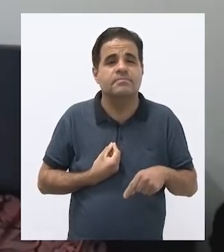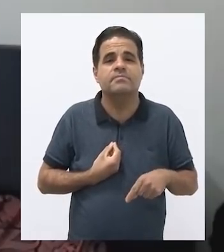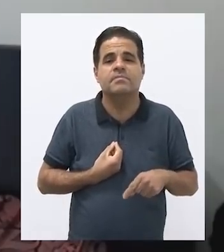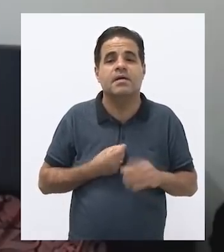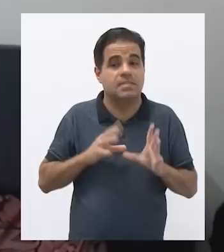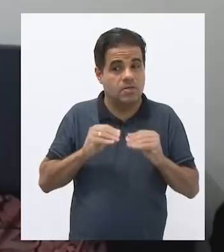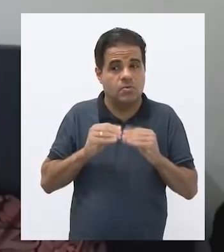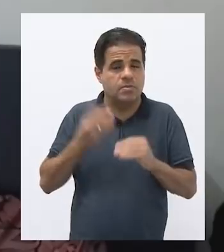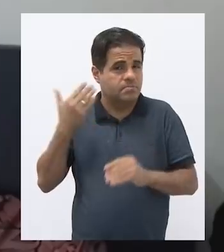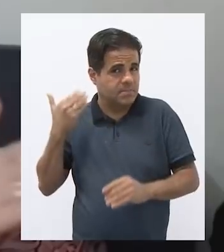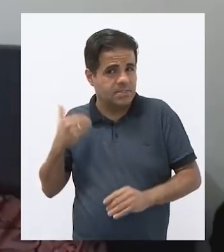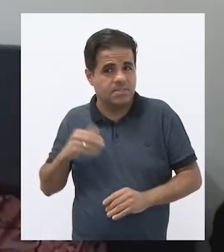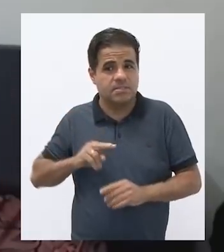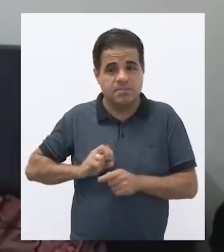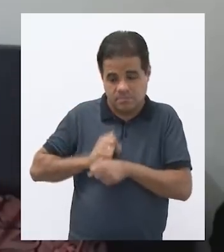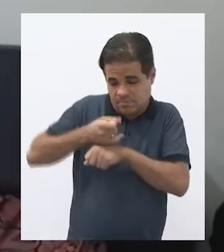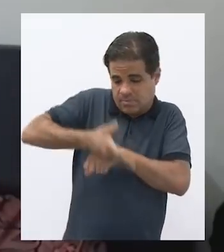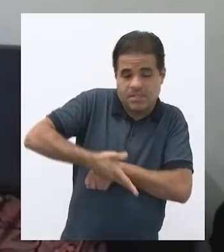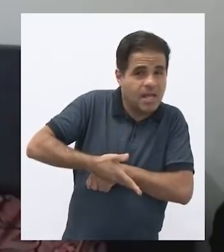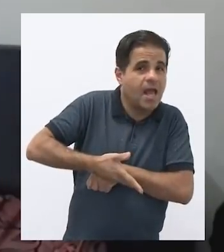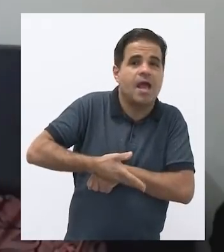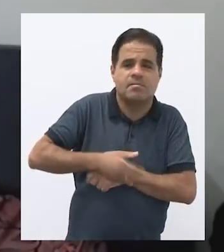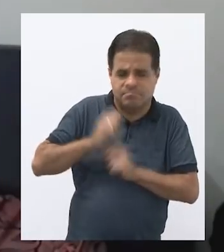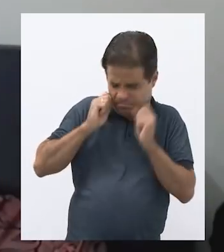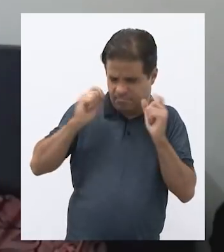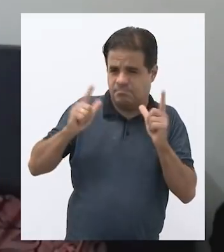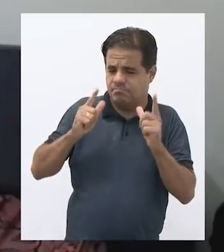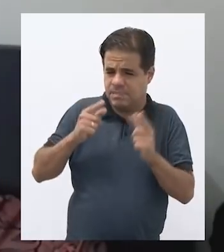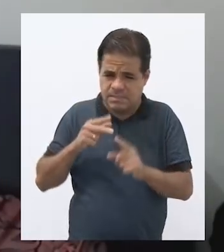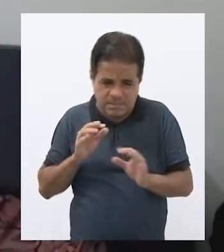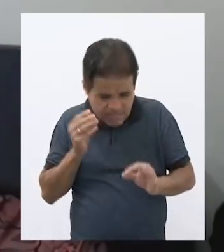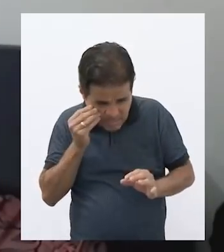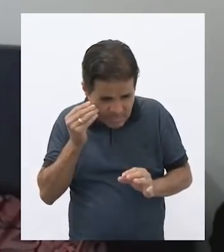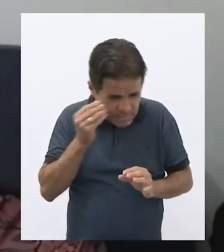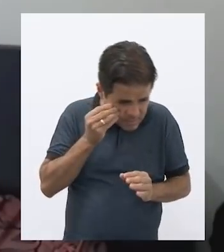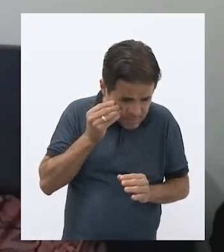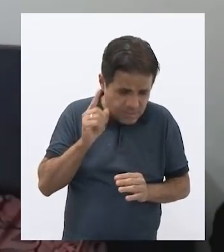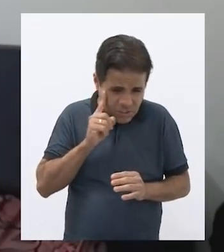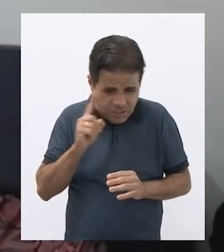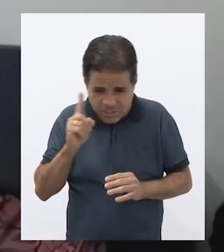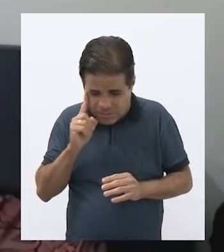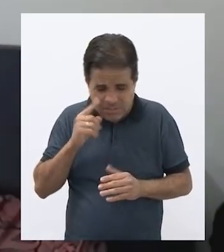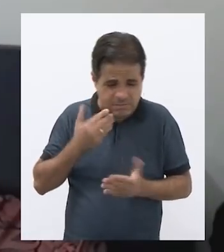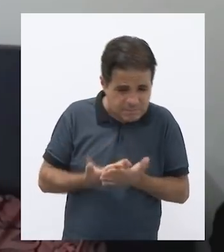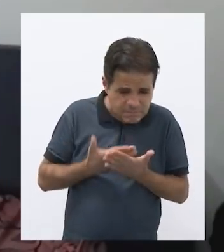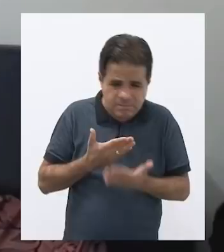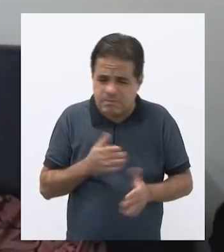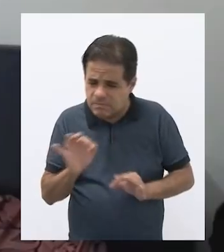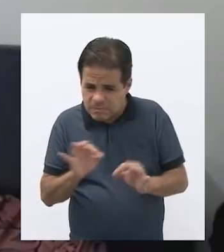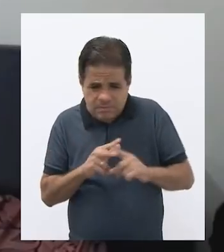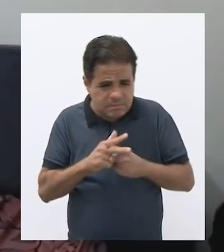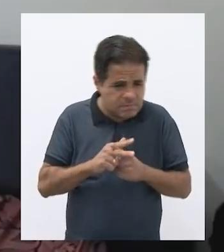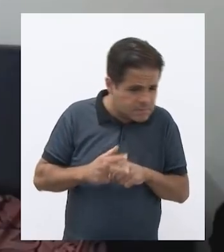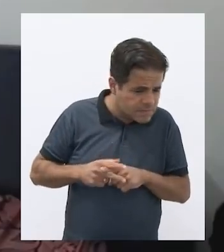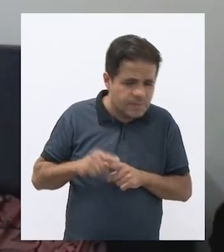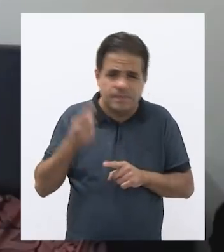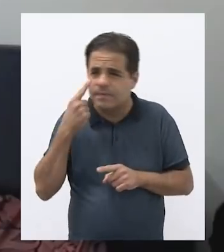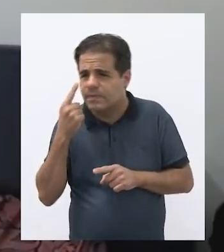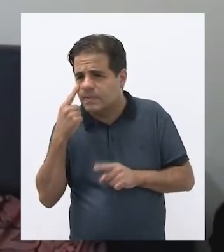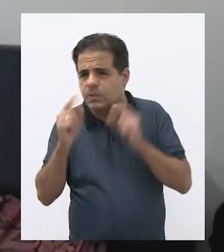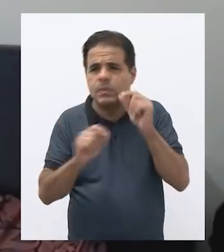Essa noite, por exemplo, eu virei a madrugada acordado, né? A gente tem passado alguns dias assim, e a